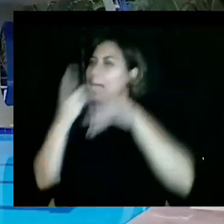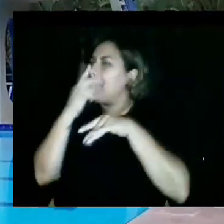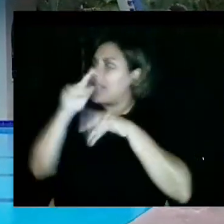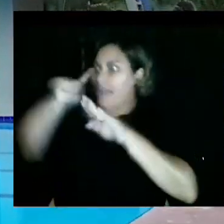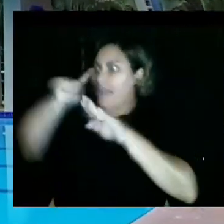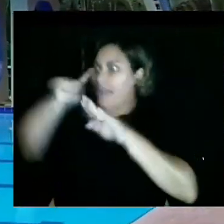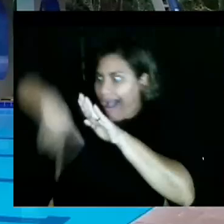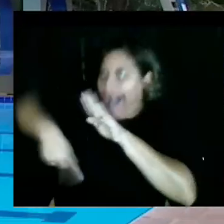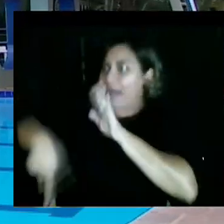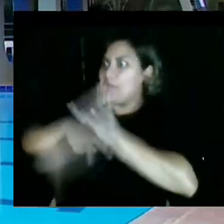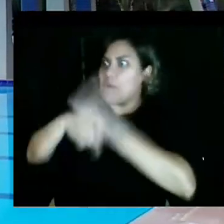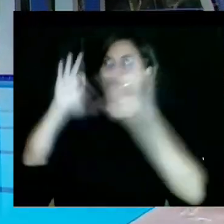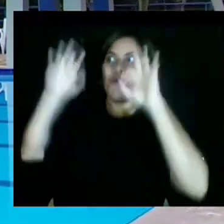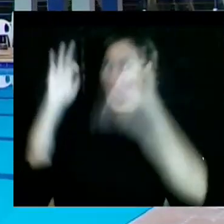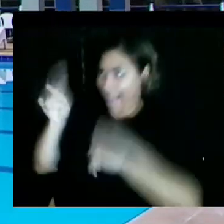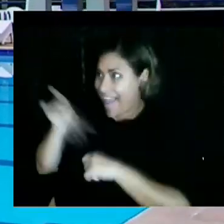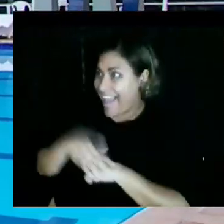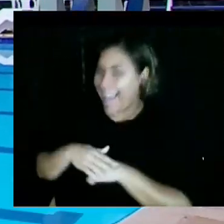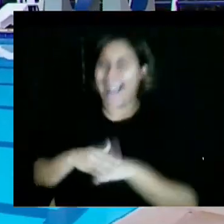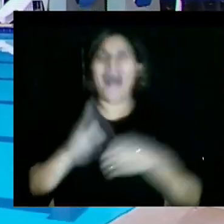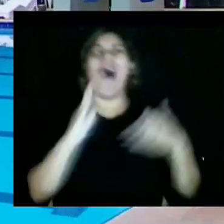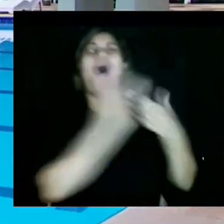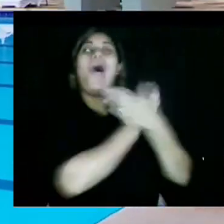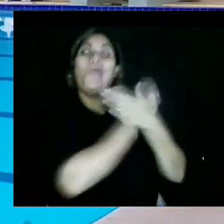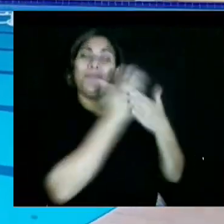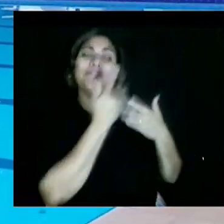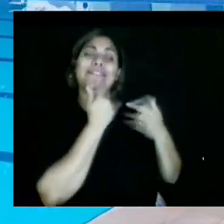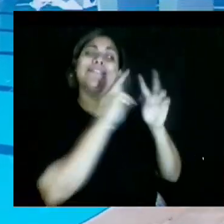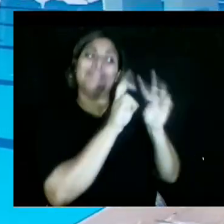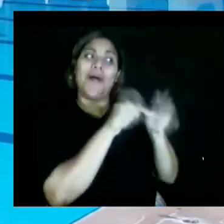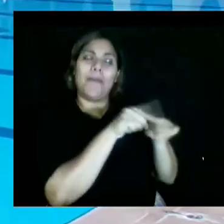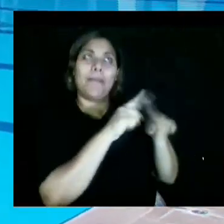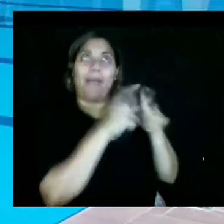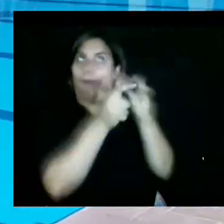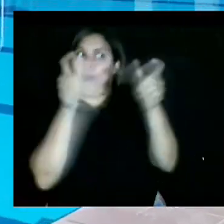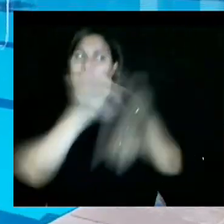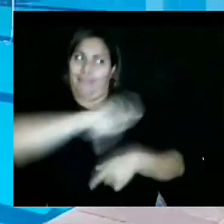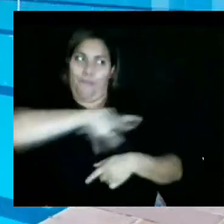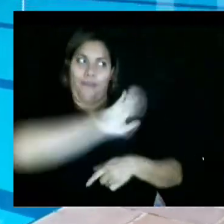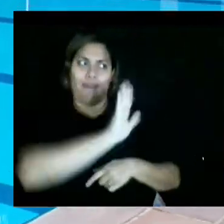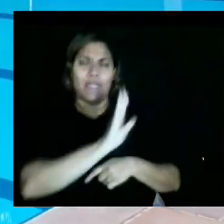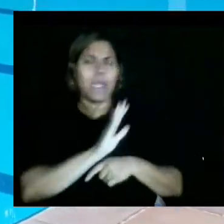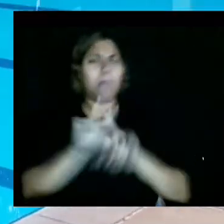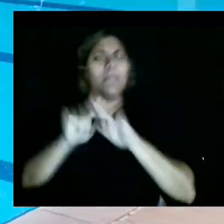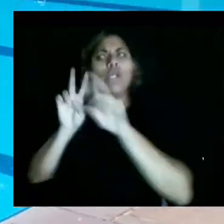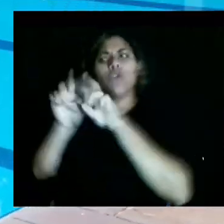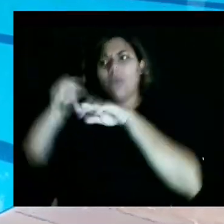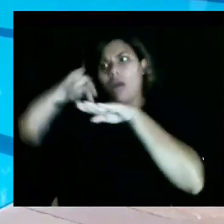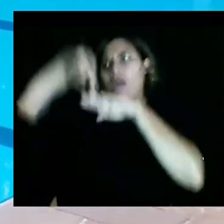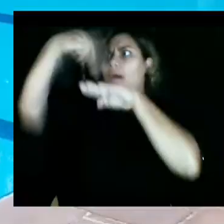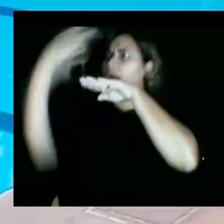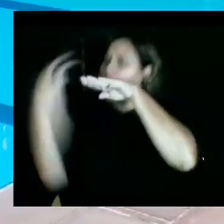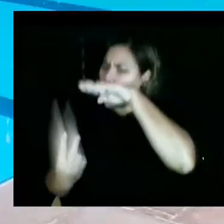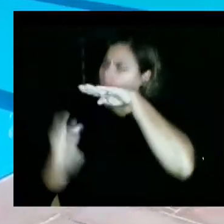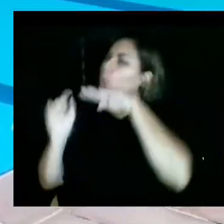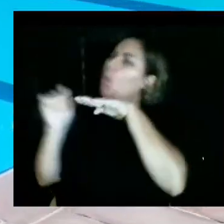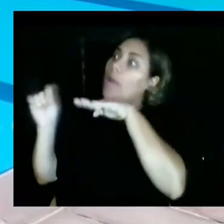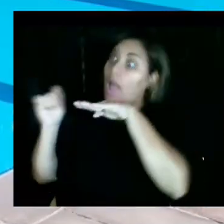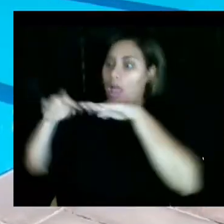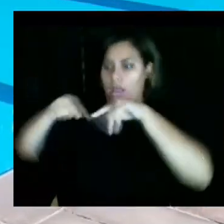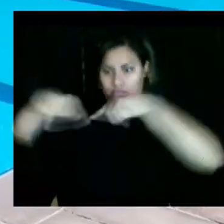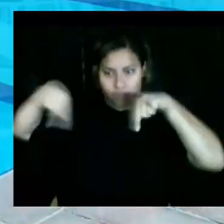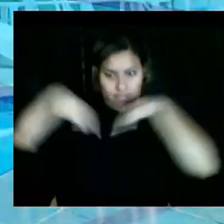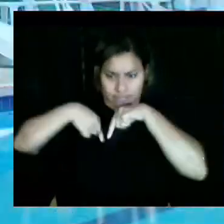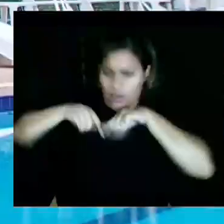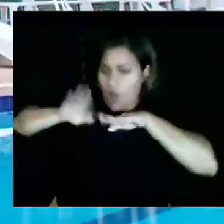Alguns falavam isso, não a maioria. Então, para a gente entender mais sobre os saltos ornamentais, a piscina onde é realizada tem